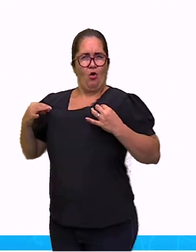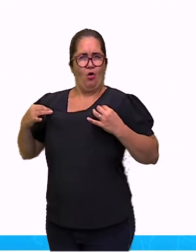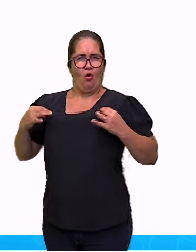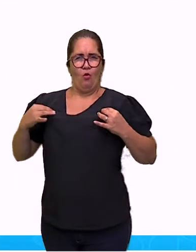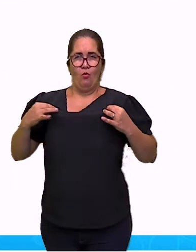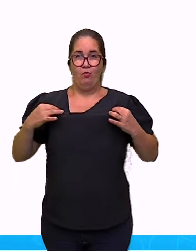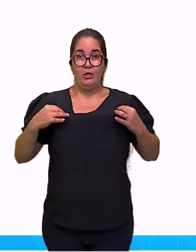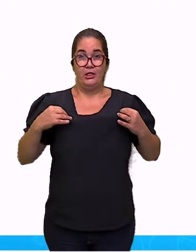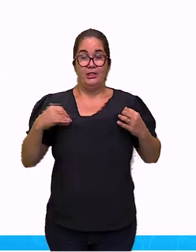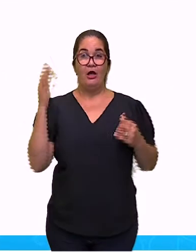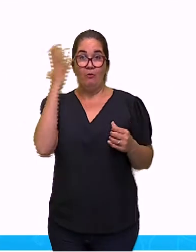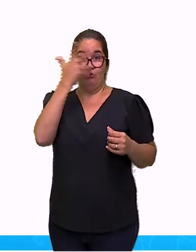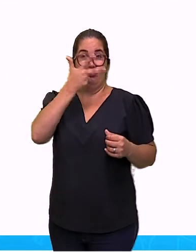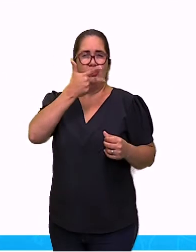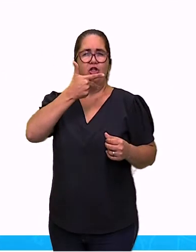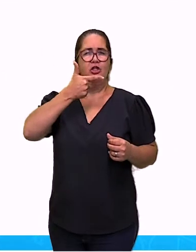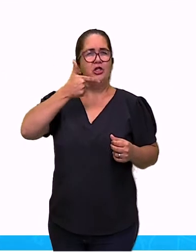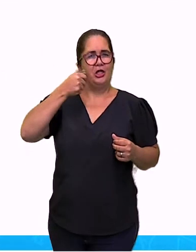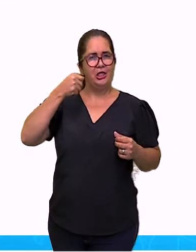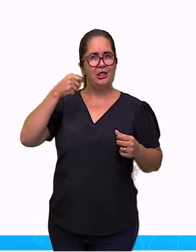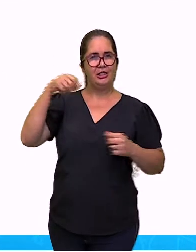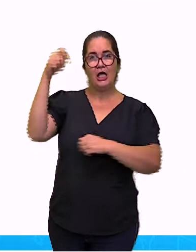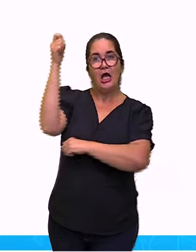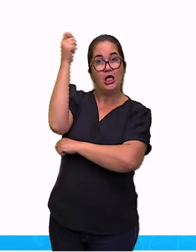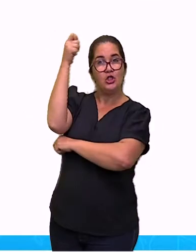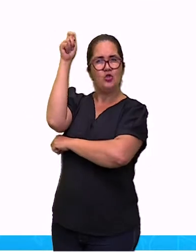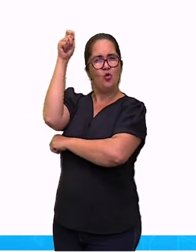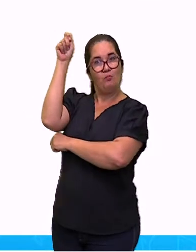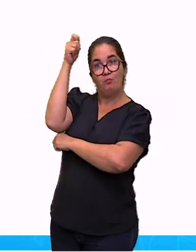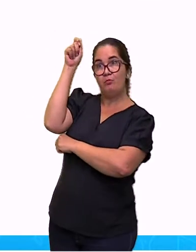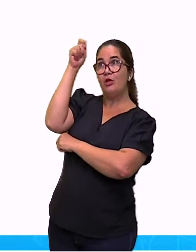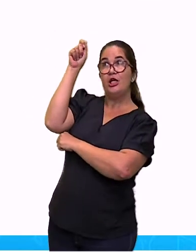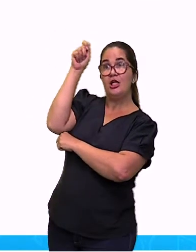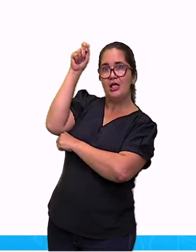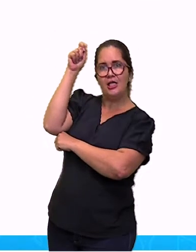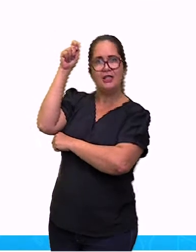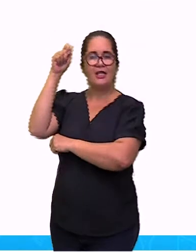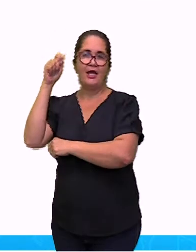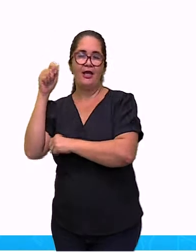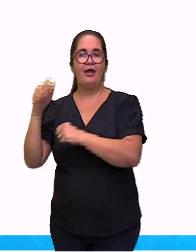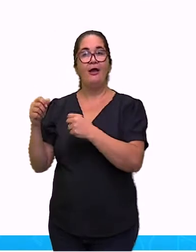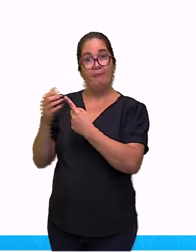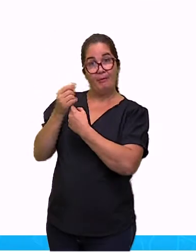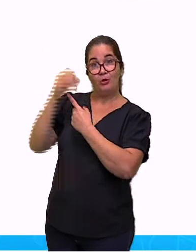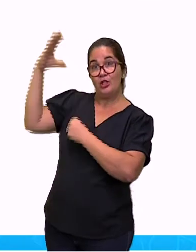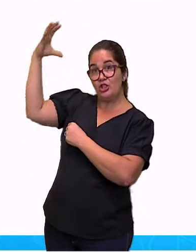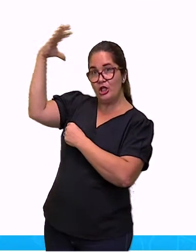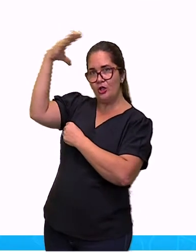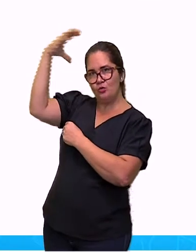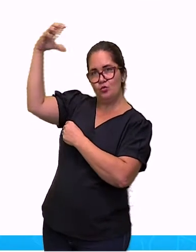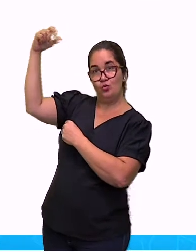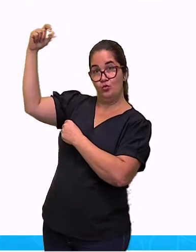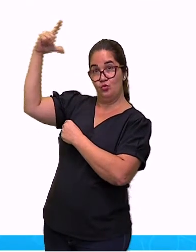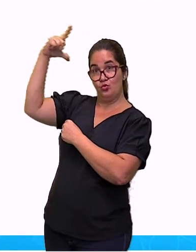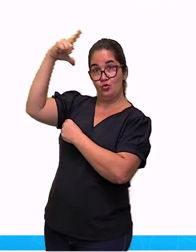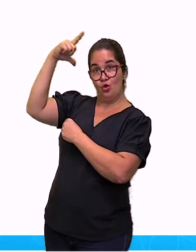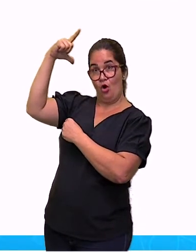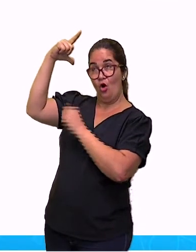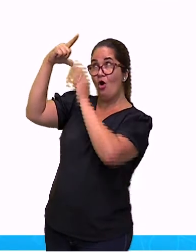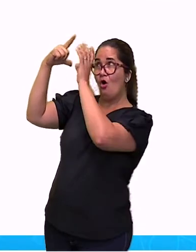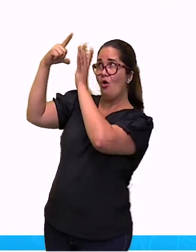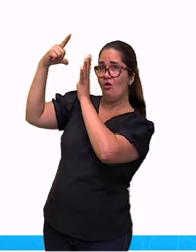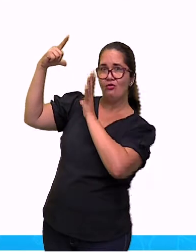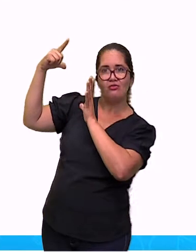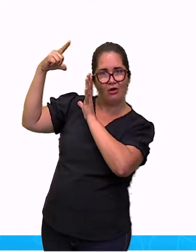de 1890, como que ele consegue, através da pintura, detalhar, né, a